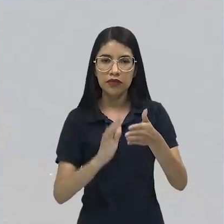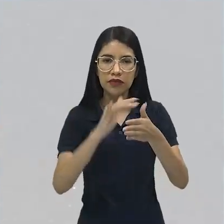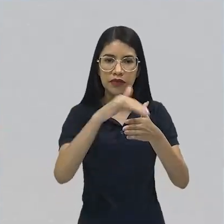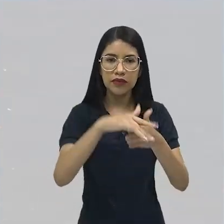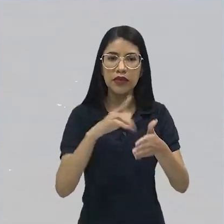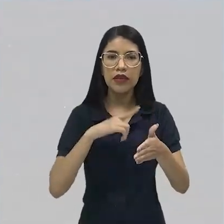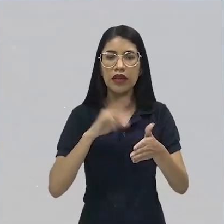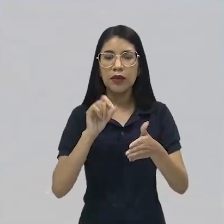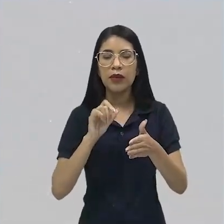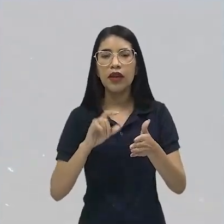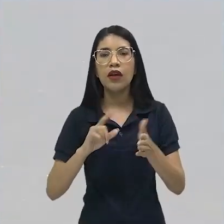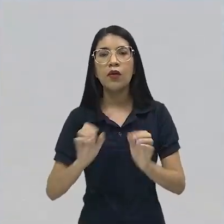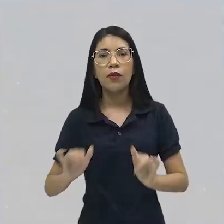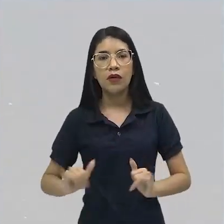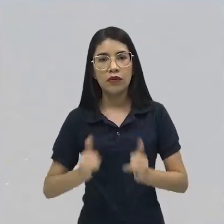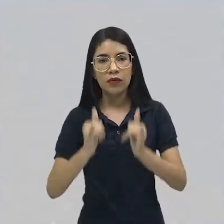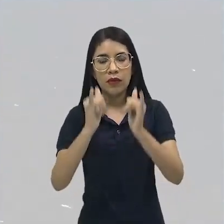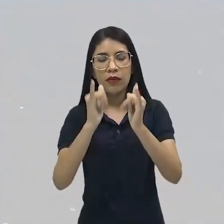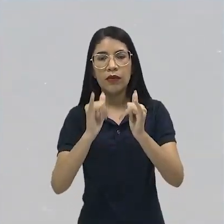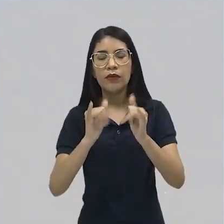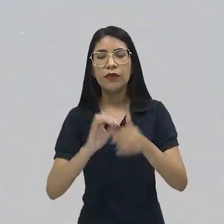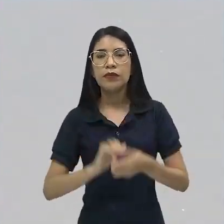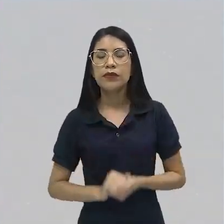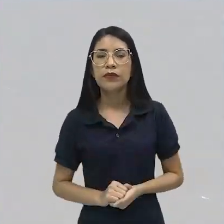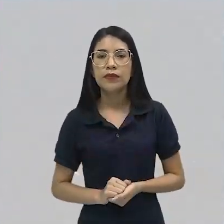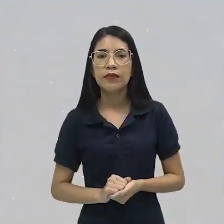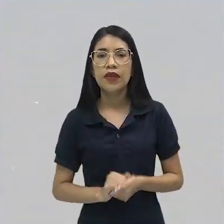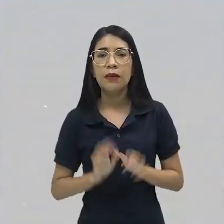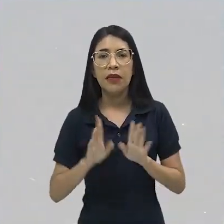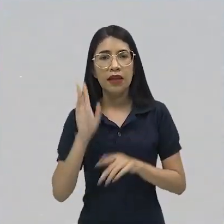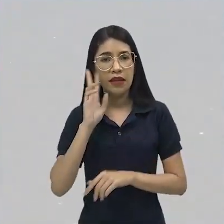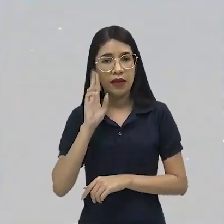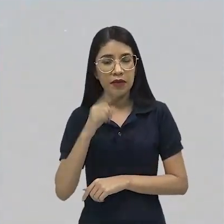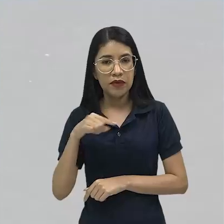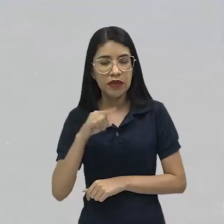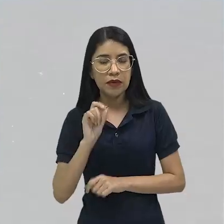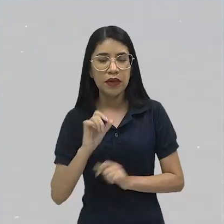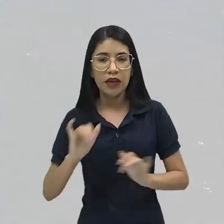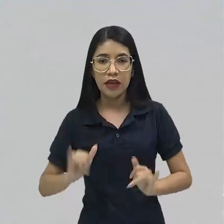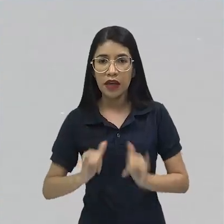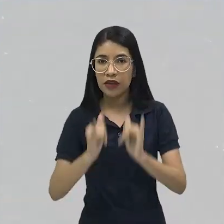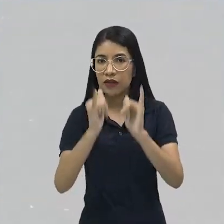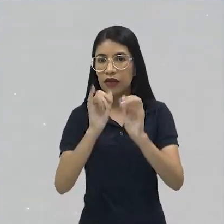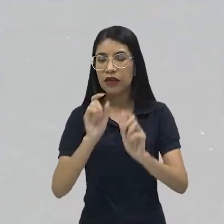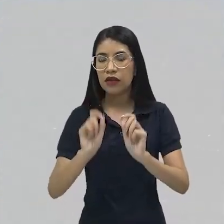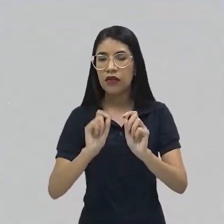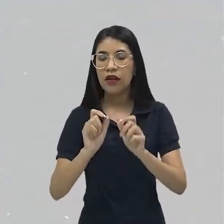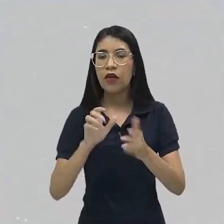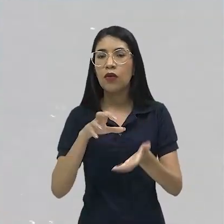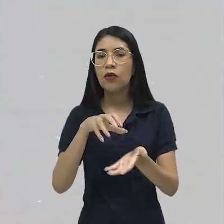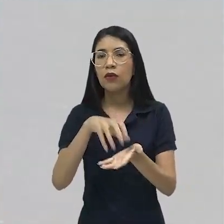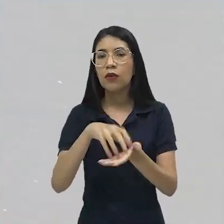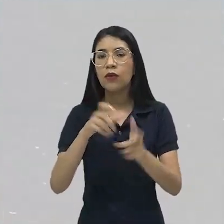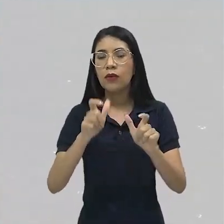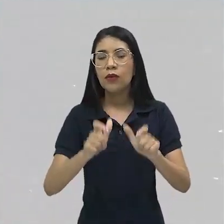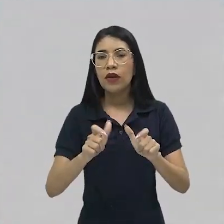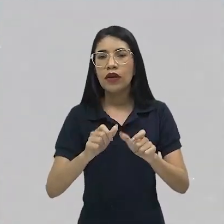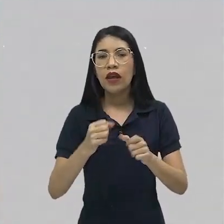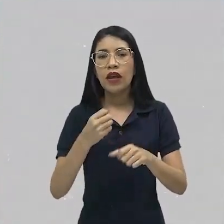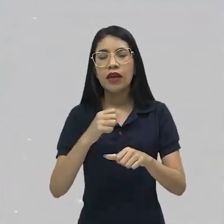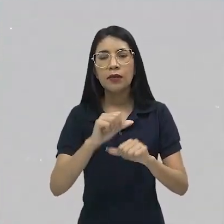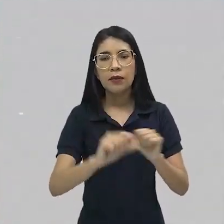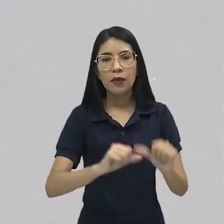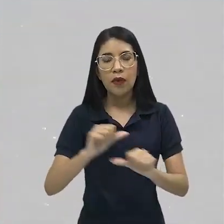uma hidrelétrica associada a ela. Lembrem vocês que uma hidroelétrica é um local onde nós transformamos